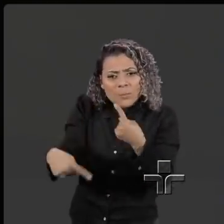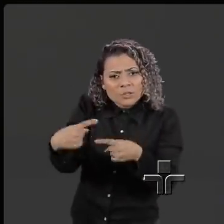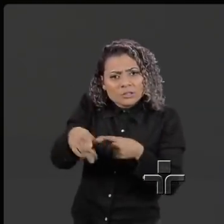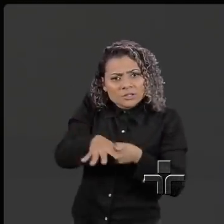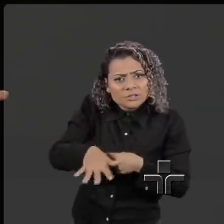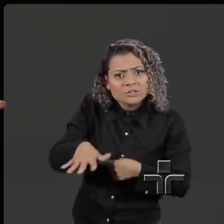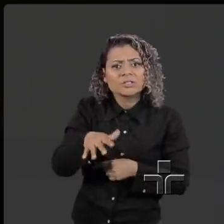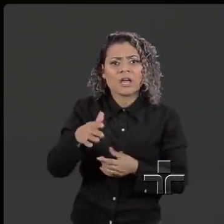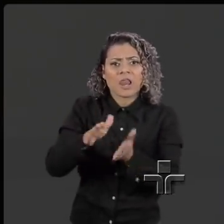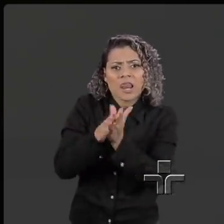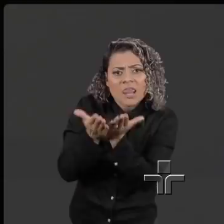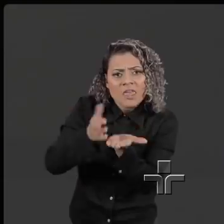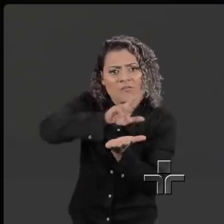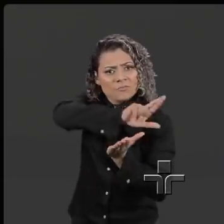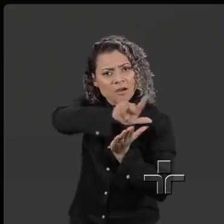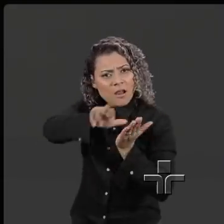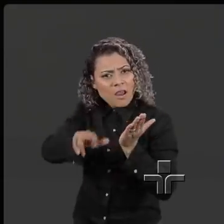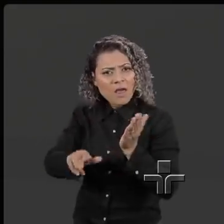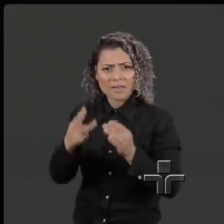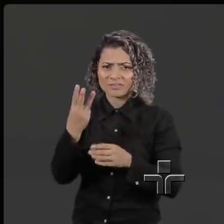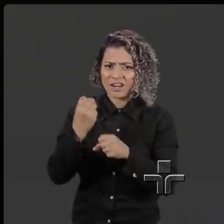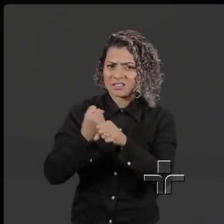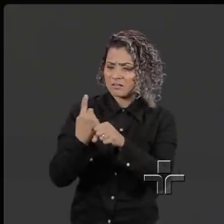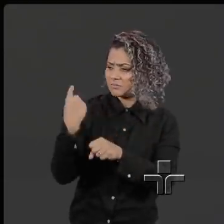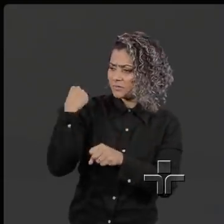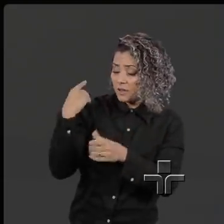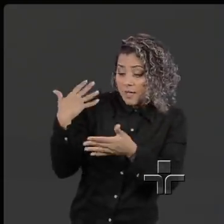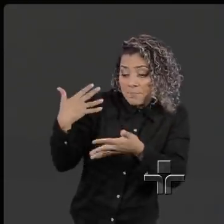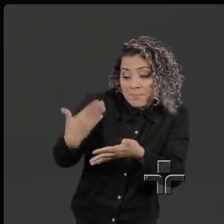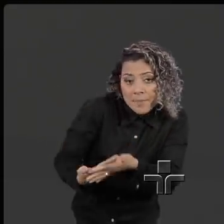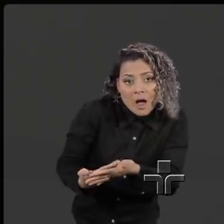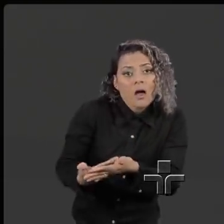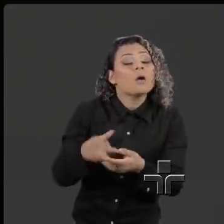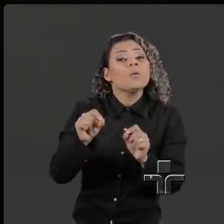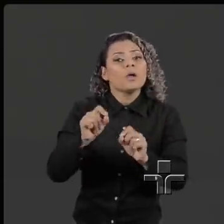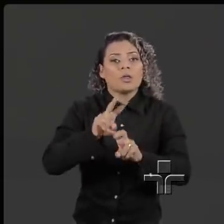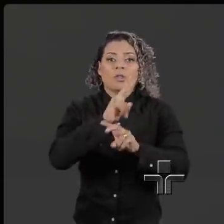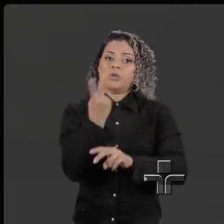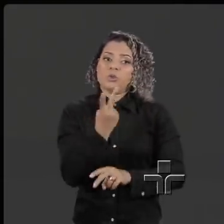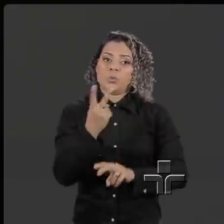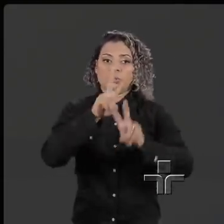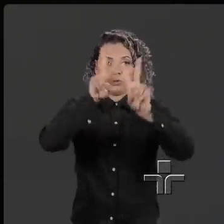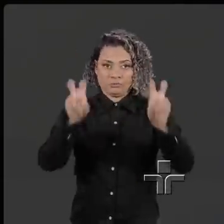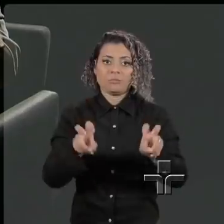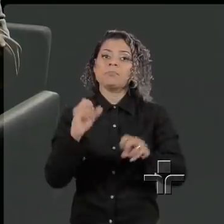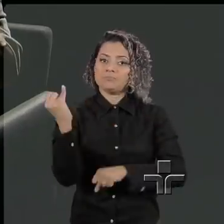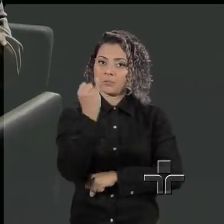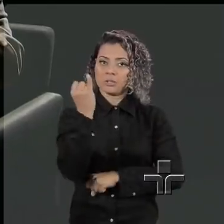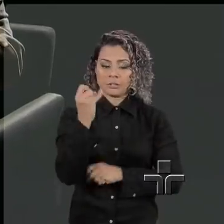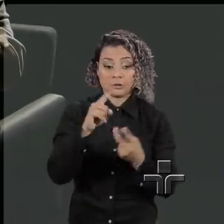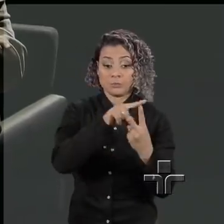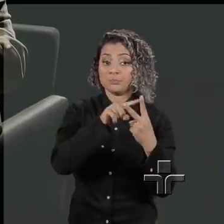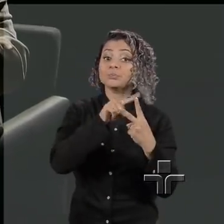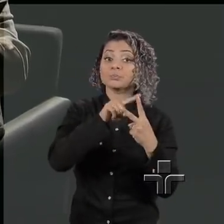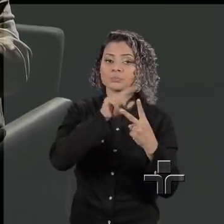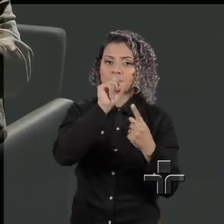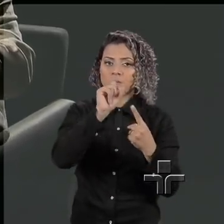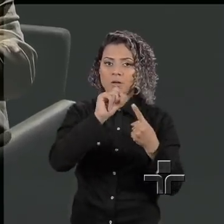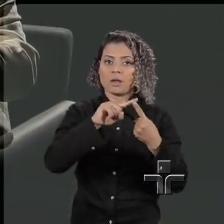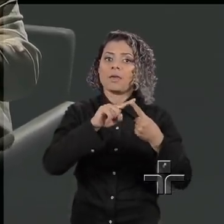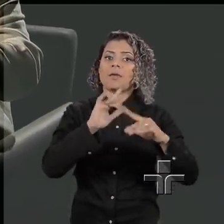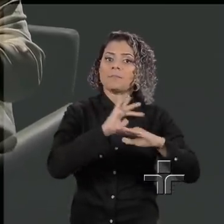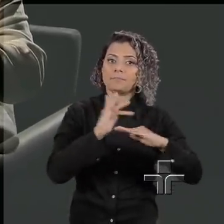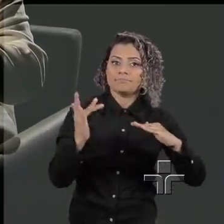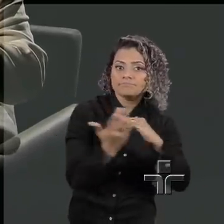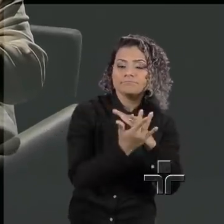dos últimos 3 anos, grosso modo, você tem 2 temas muito importantes, entre outros. Um é o papel das mídias